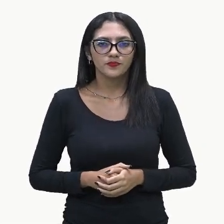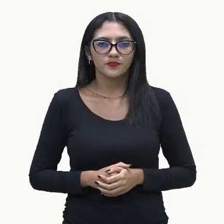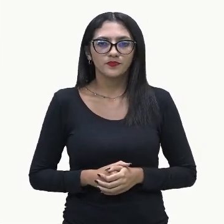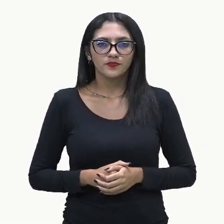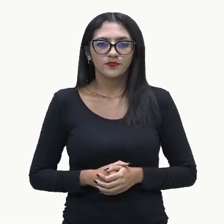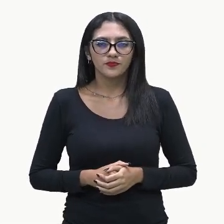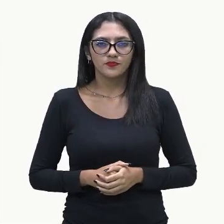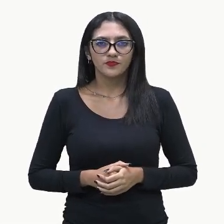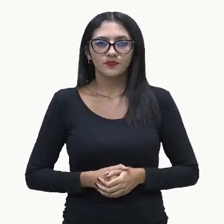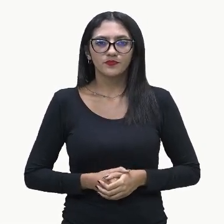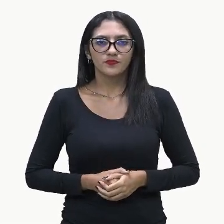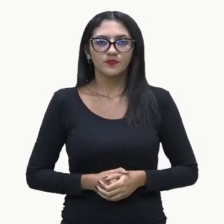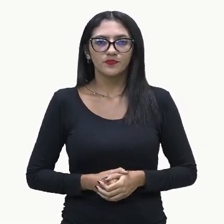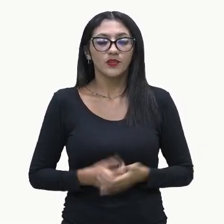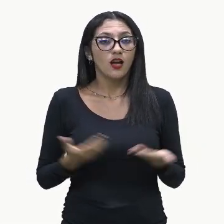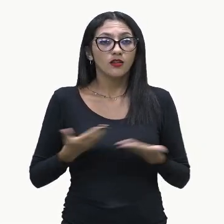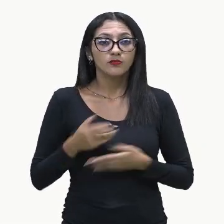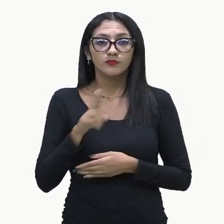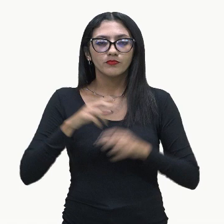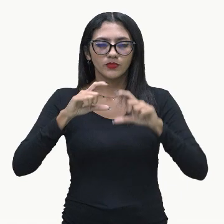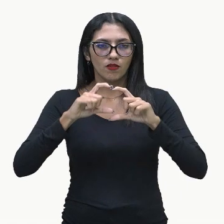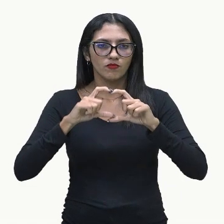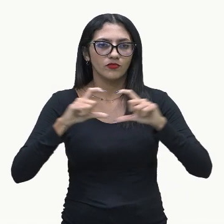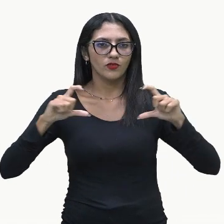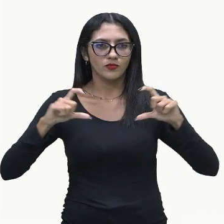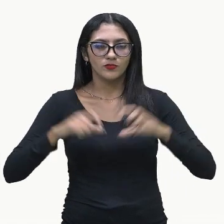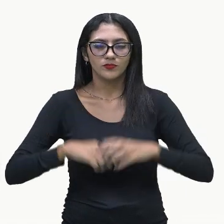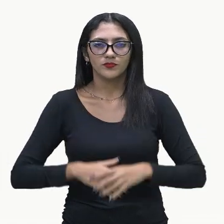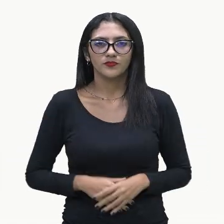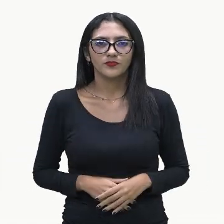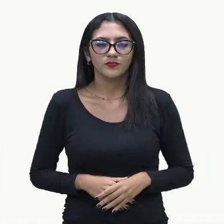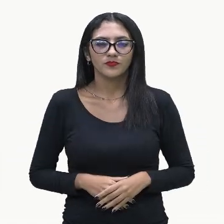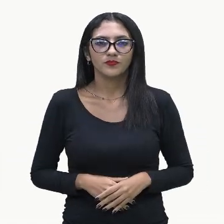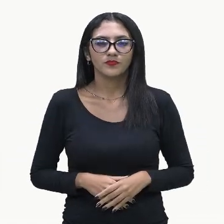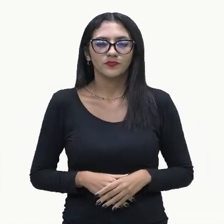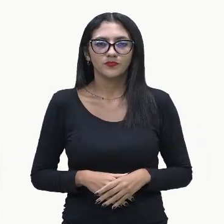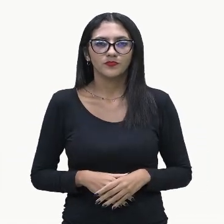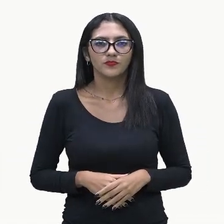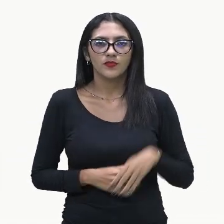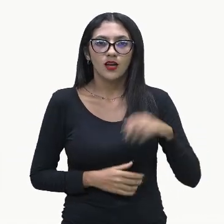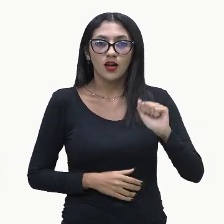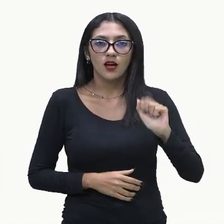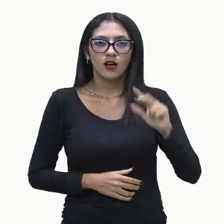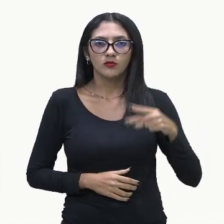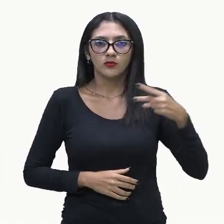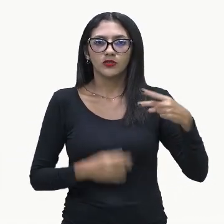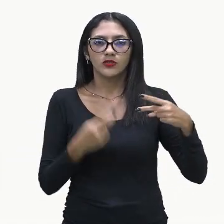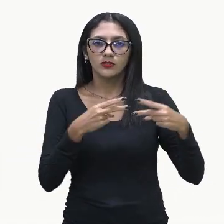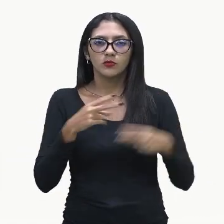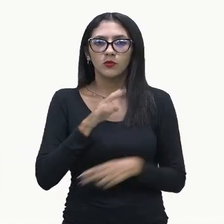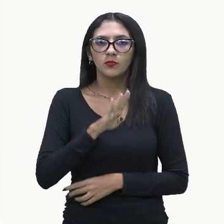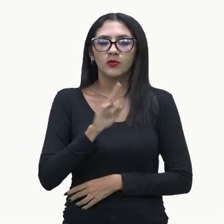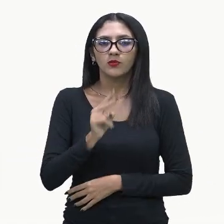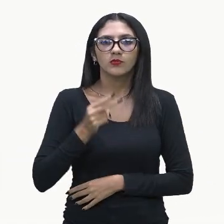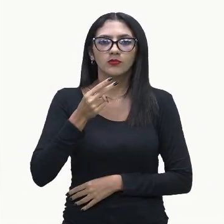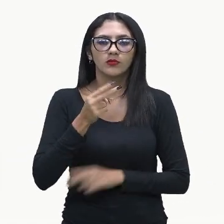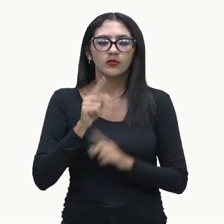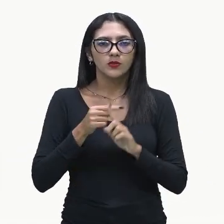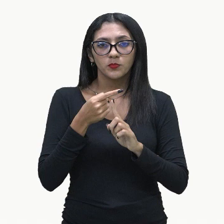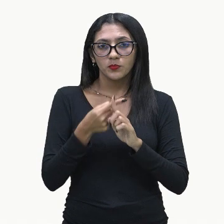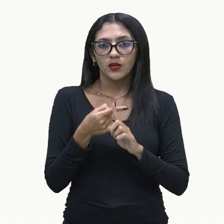o nosso teorema de Pitágoras. A ao quadrado vai ser igual a B ao quadrado